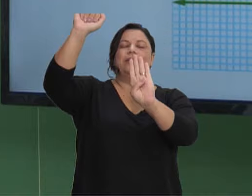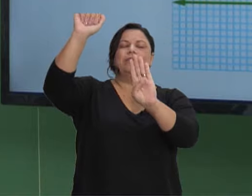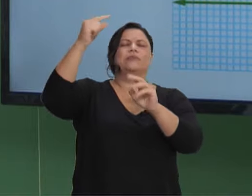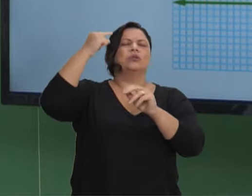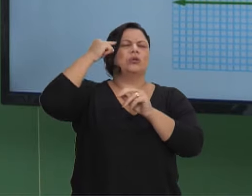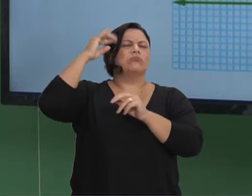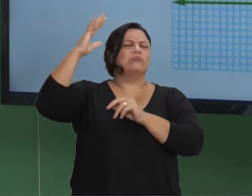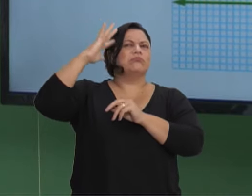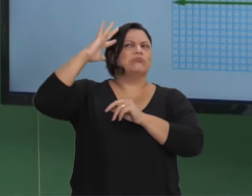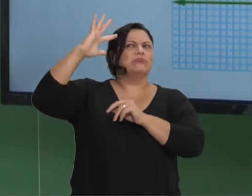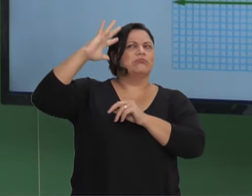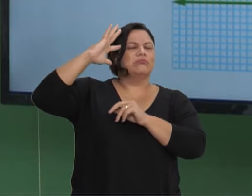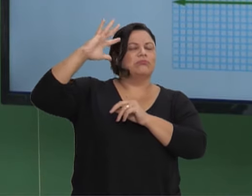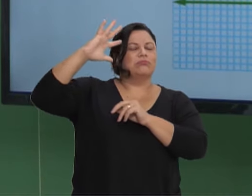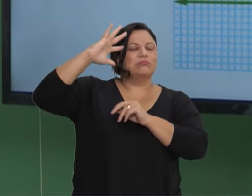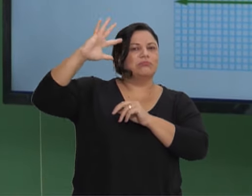imaginando